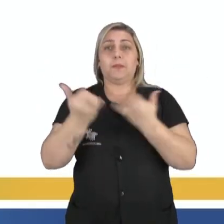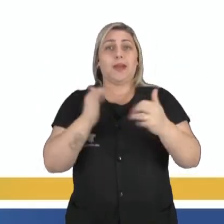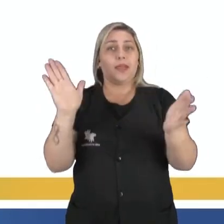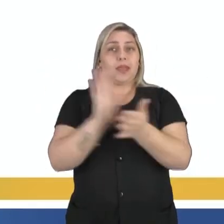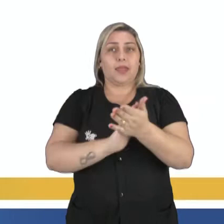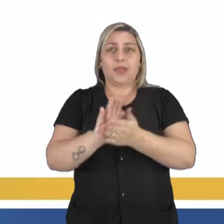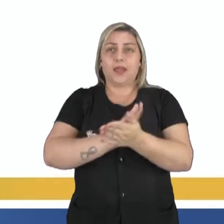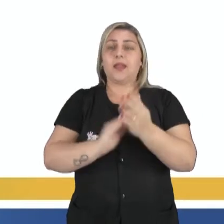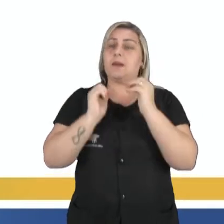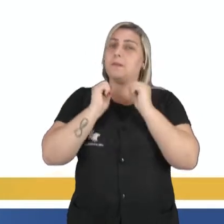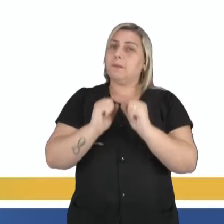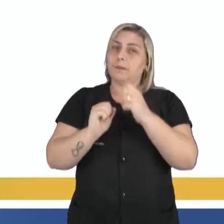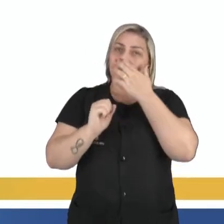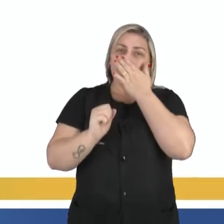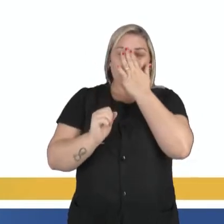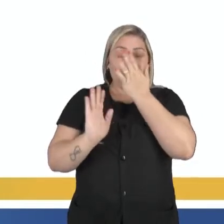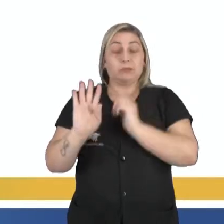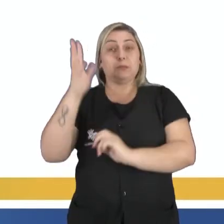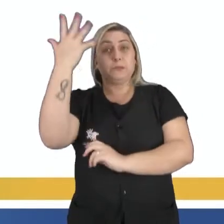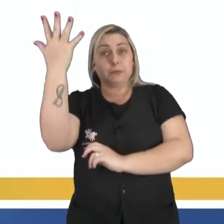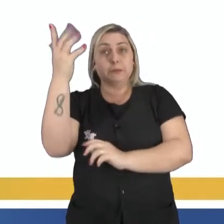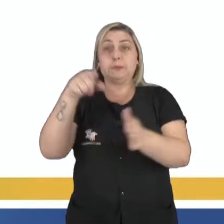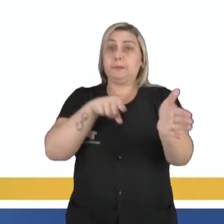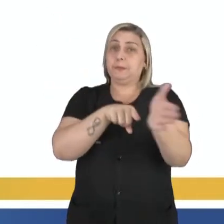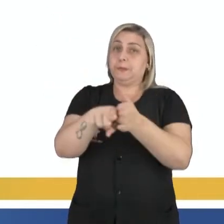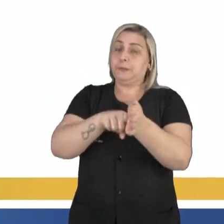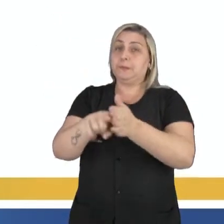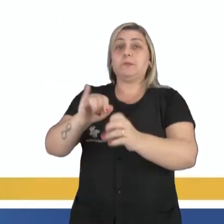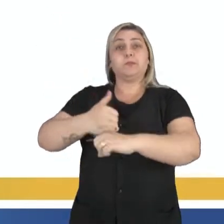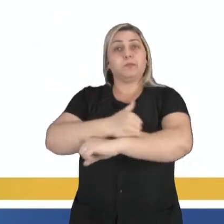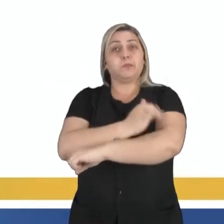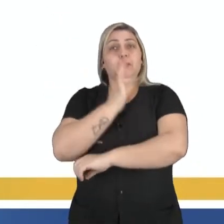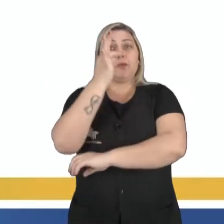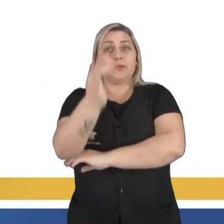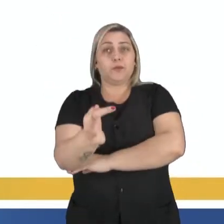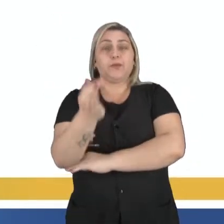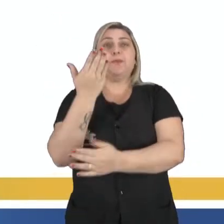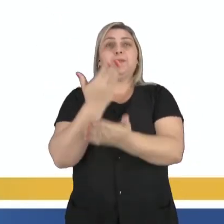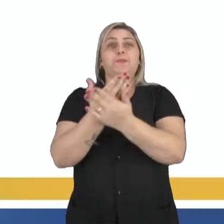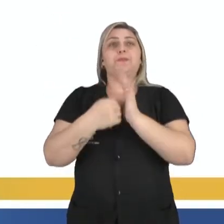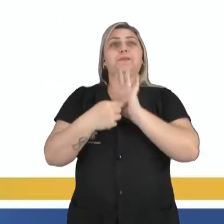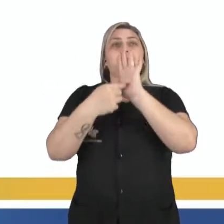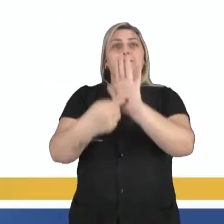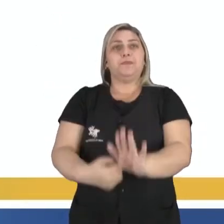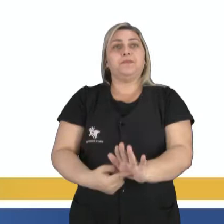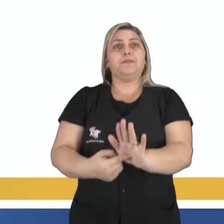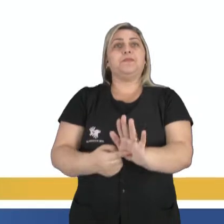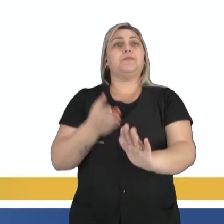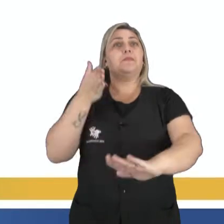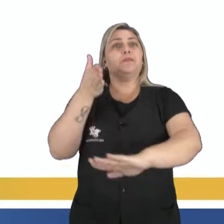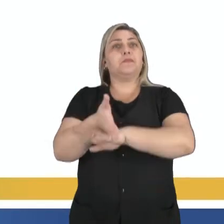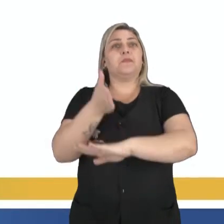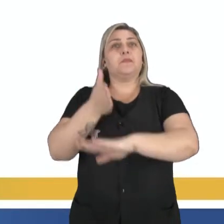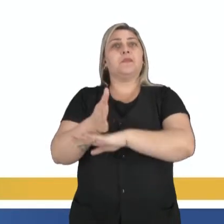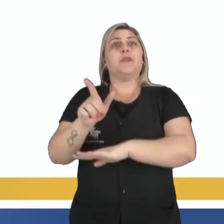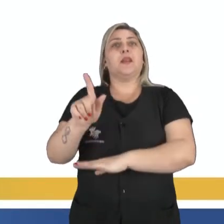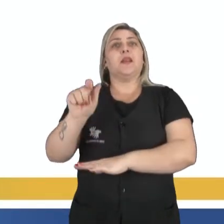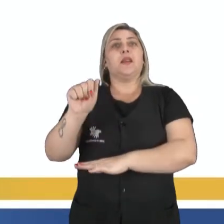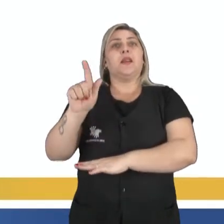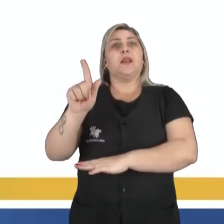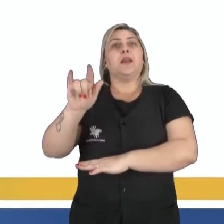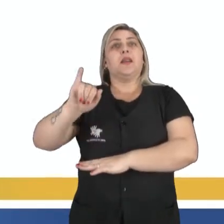nem nada, e pode levar, segundo a pesquisa, à obesidade. O estudo mostra que ter acesso ao gadget